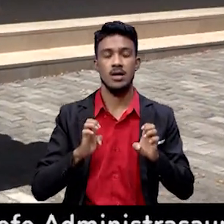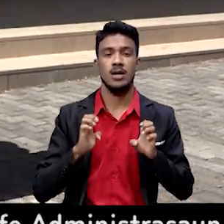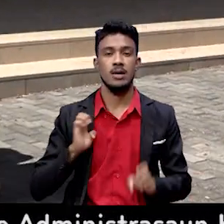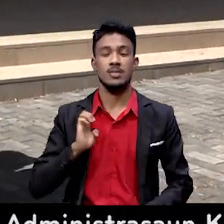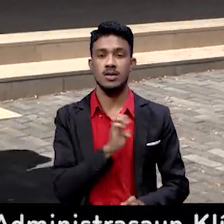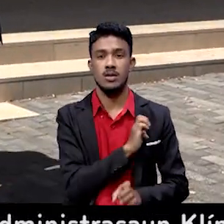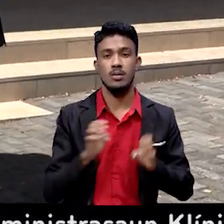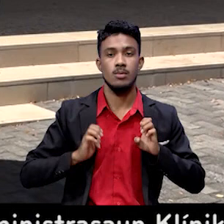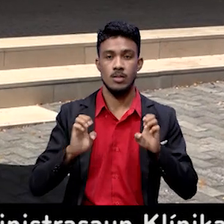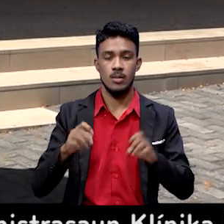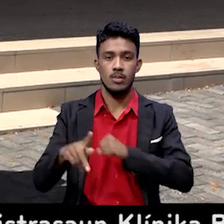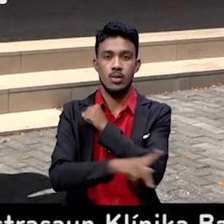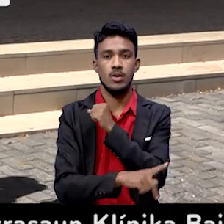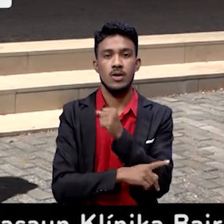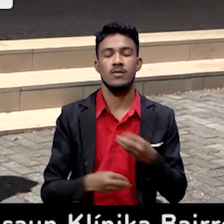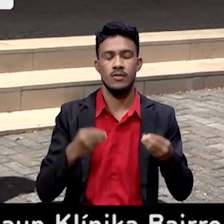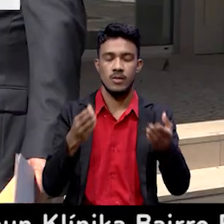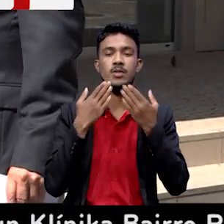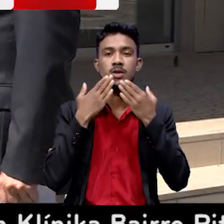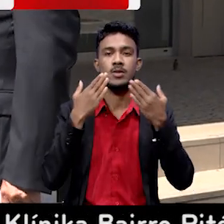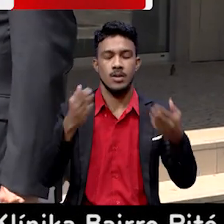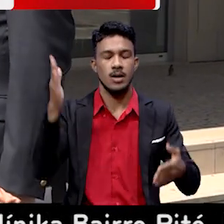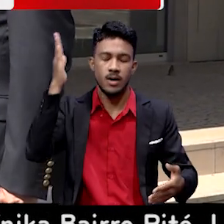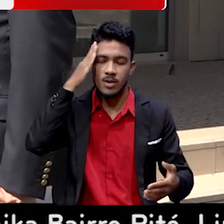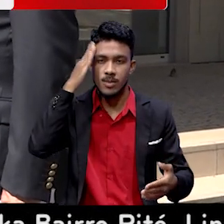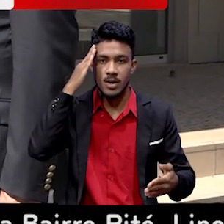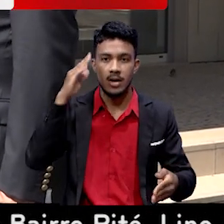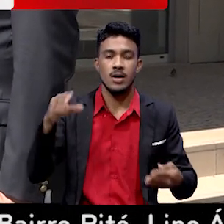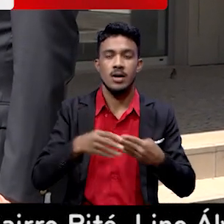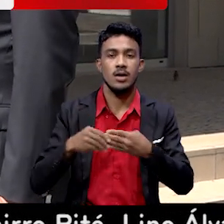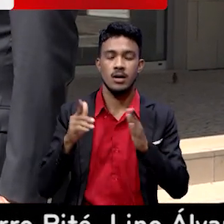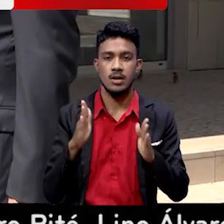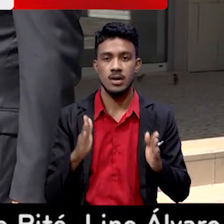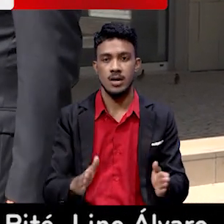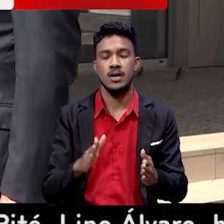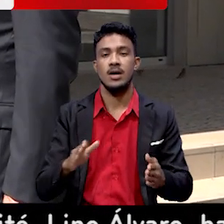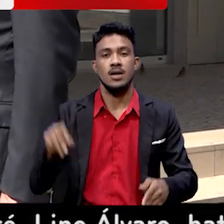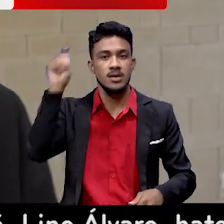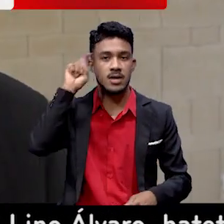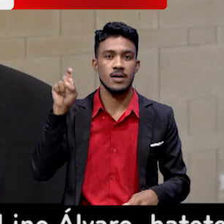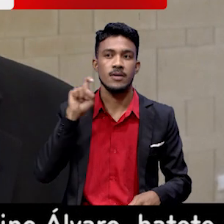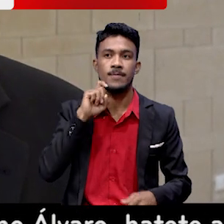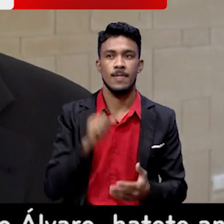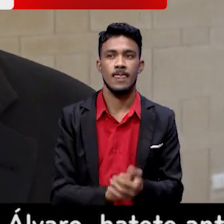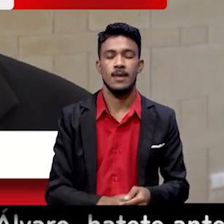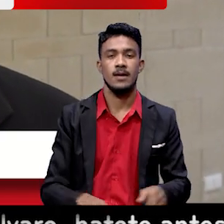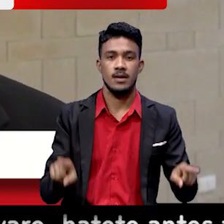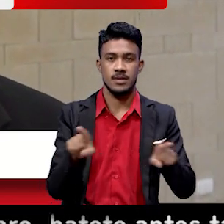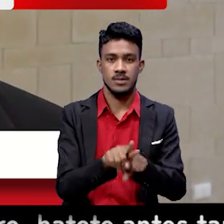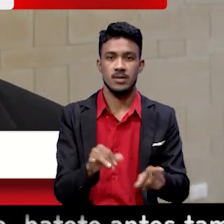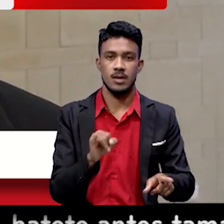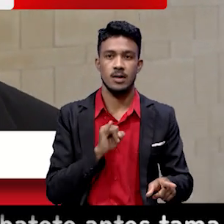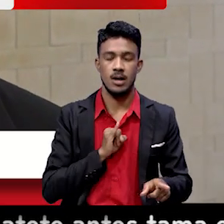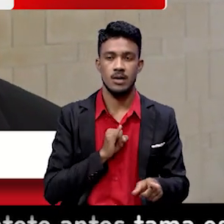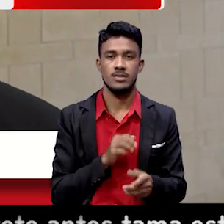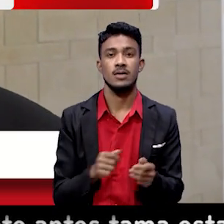virar raton em agradecimento autotune condolência Líder carismático quer relacionado Gusmão portanto eu como com uma